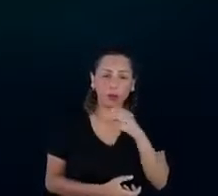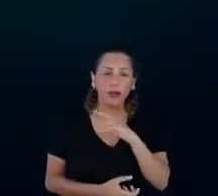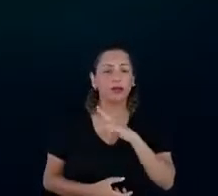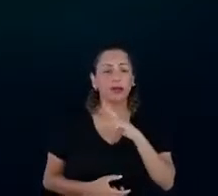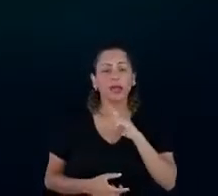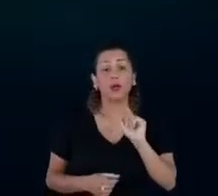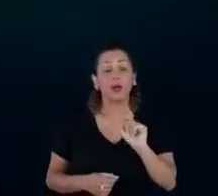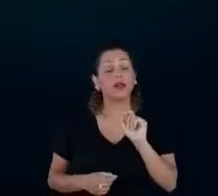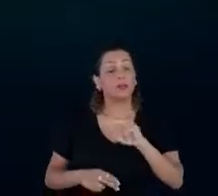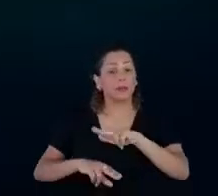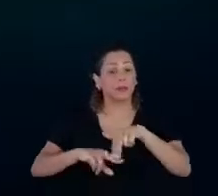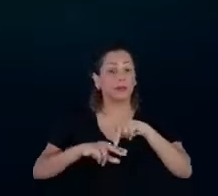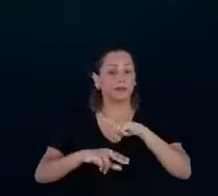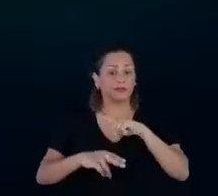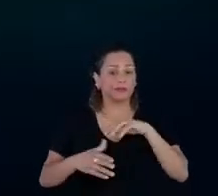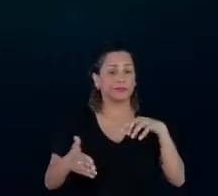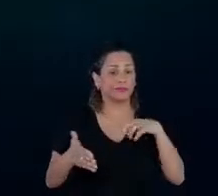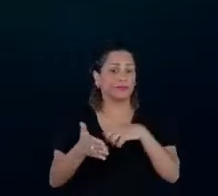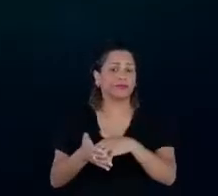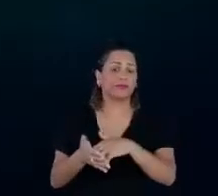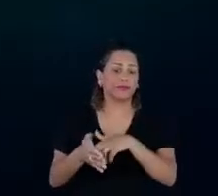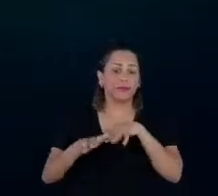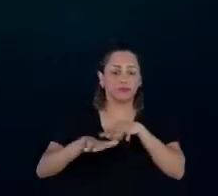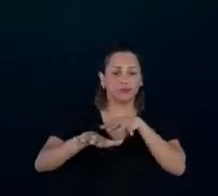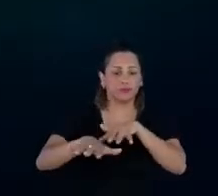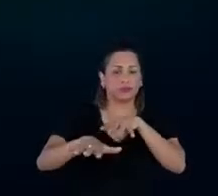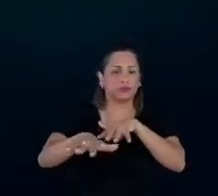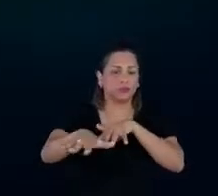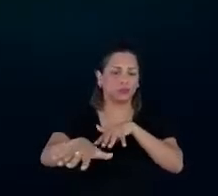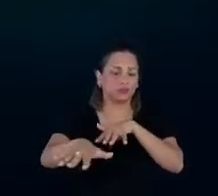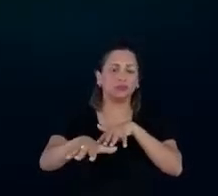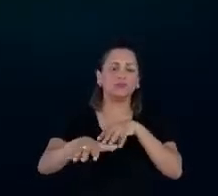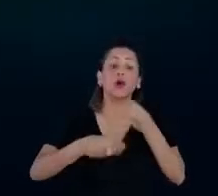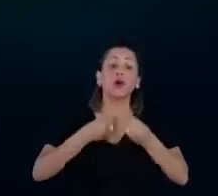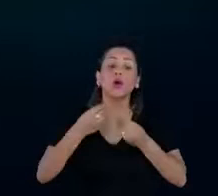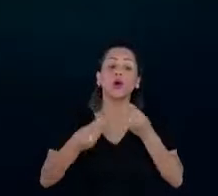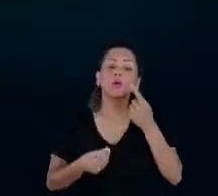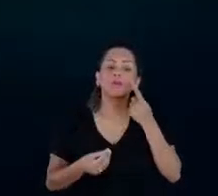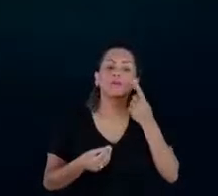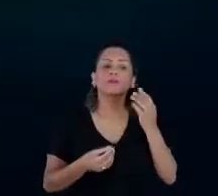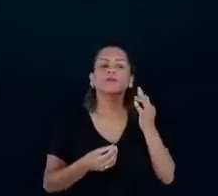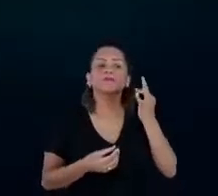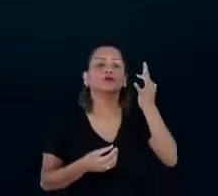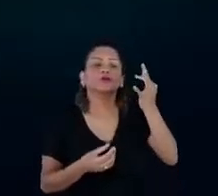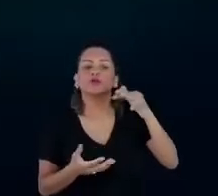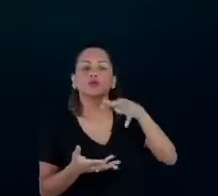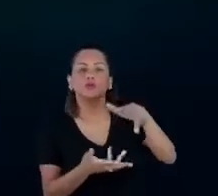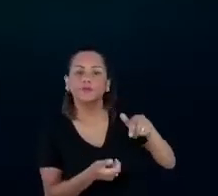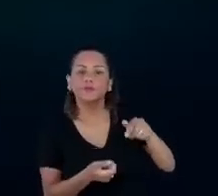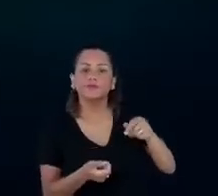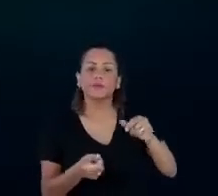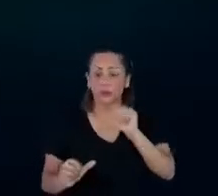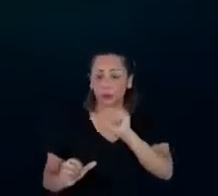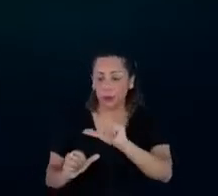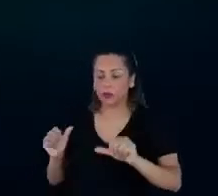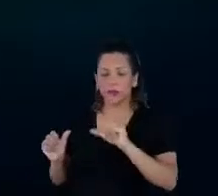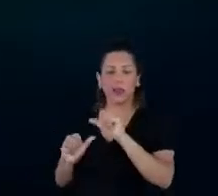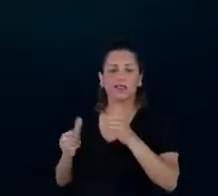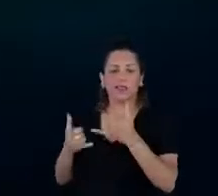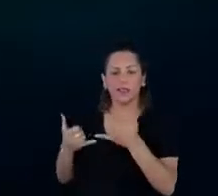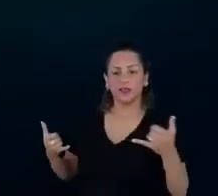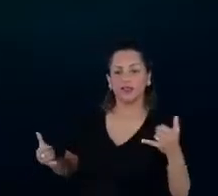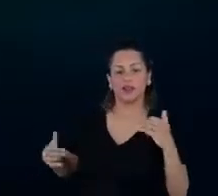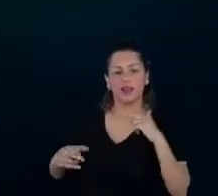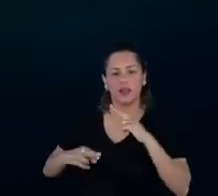trânsito. Como que a Nissan vê isso para o futuro do planeta? Né? Mudar para energias renováveis, redução